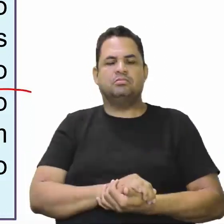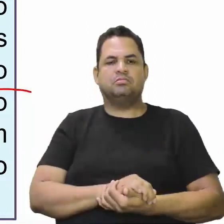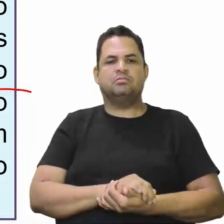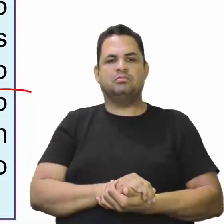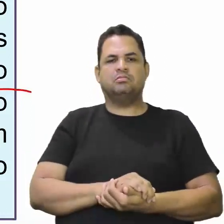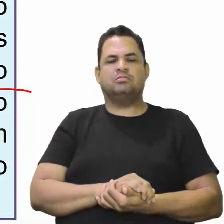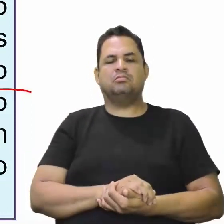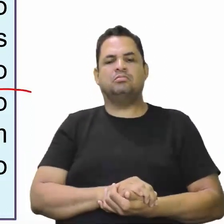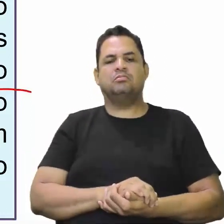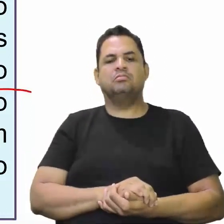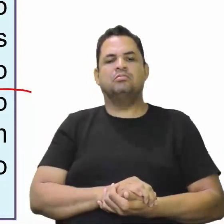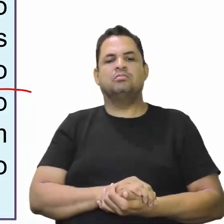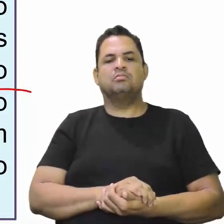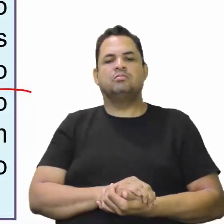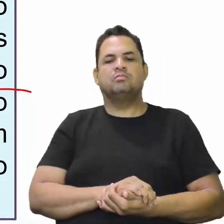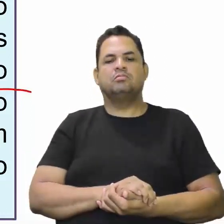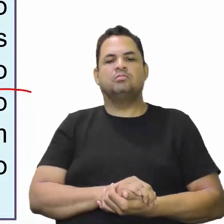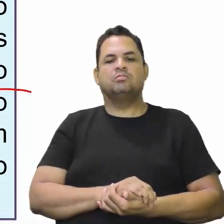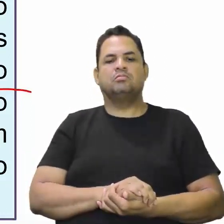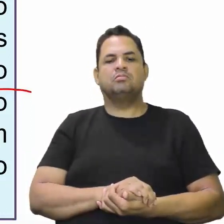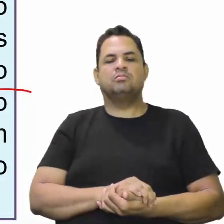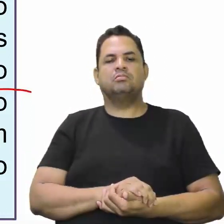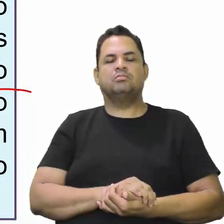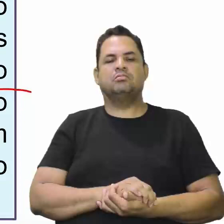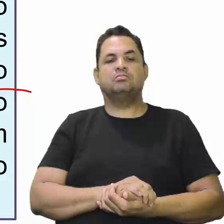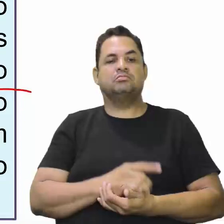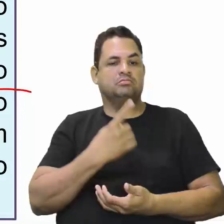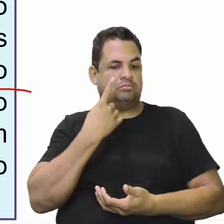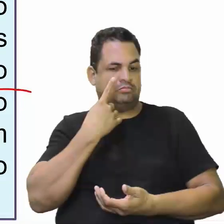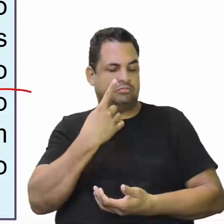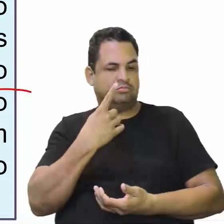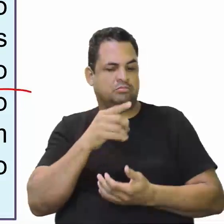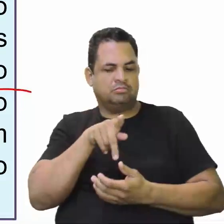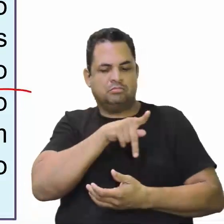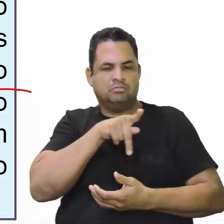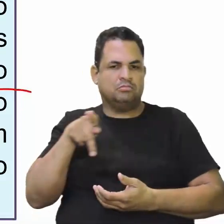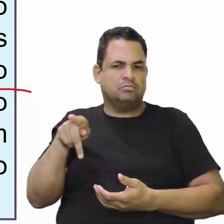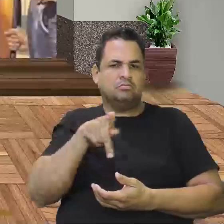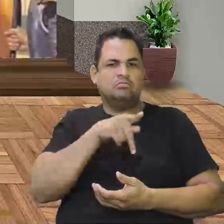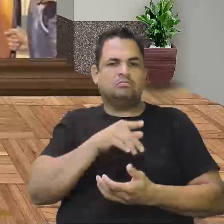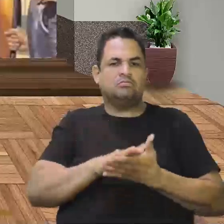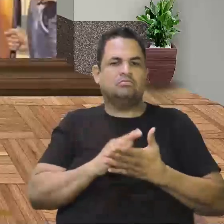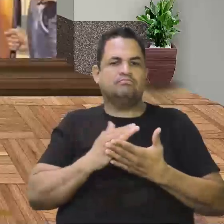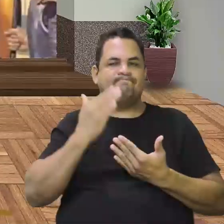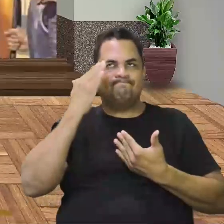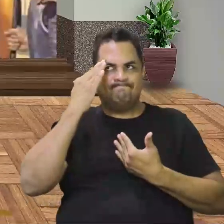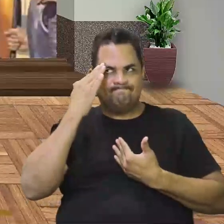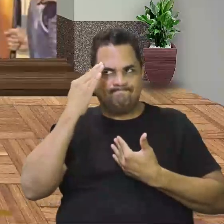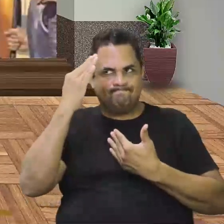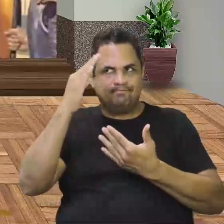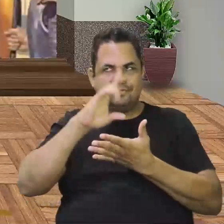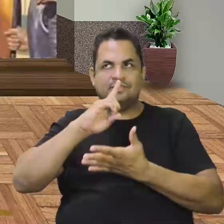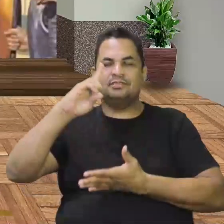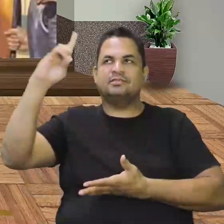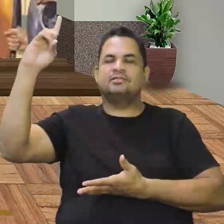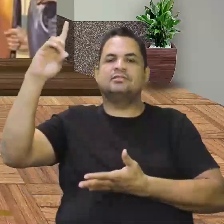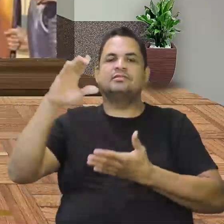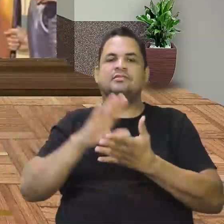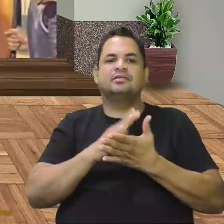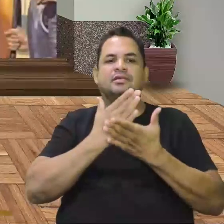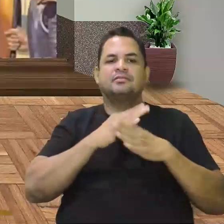Aí, meu aluno, vem aqui comigo. Aí você diz, professor, graças a Deus isso acabou.